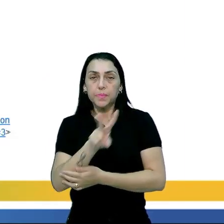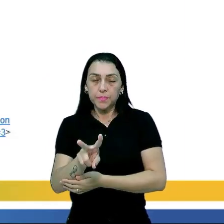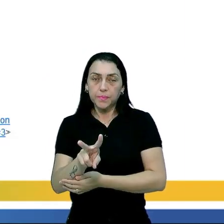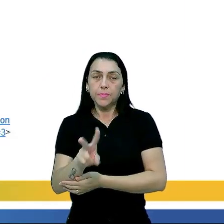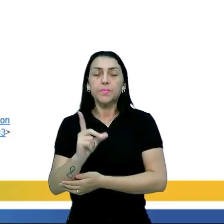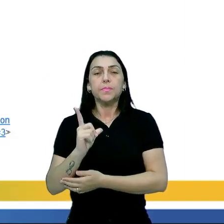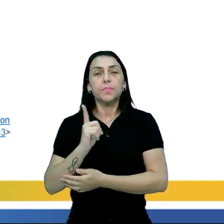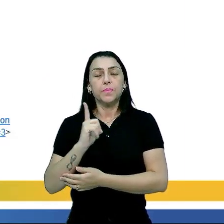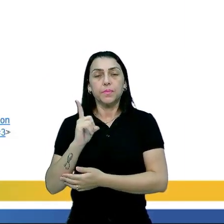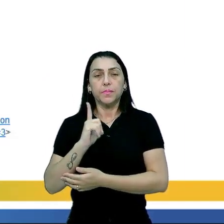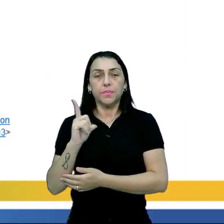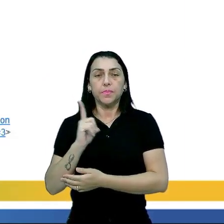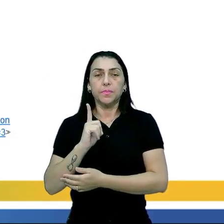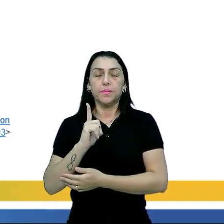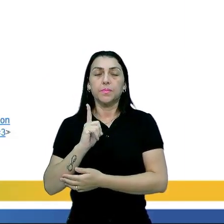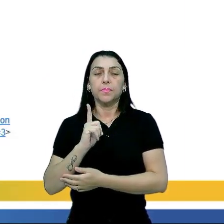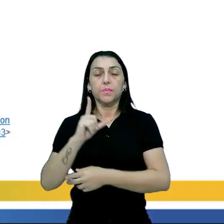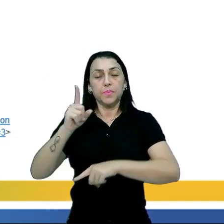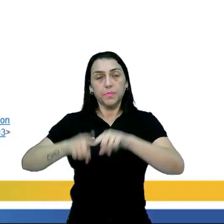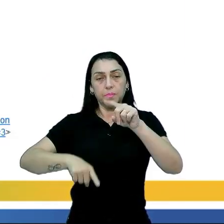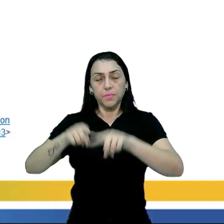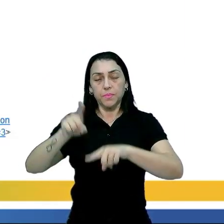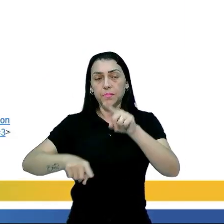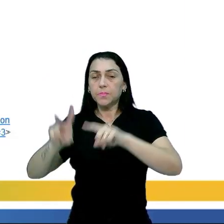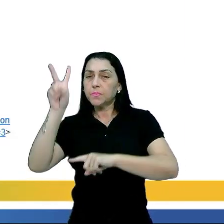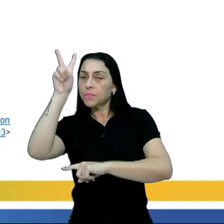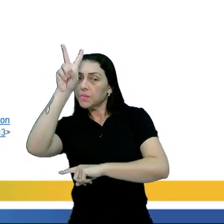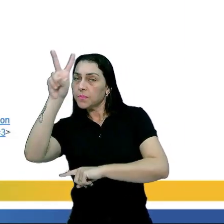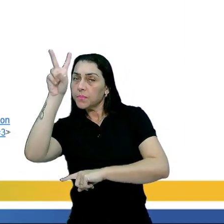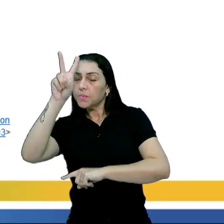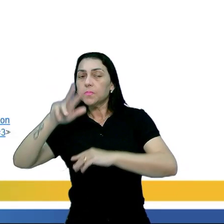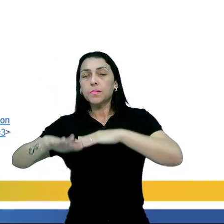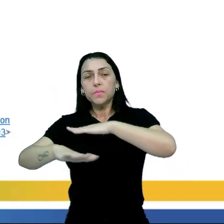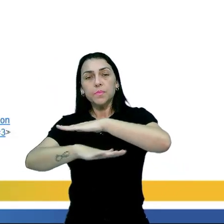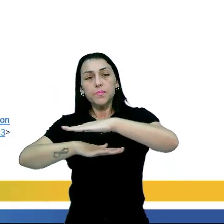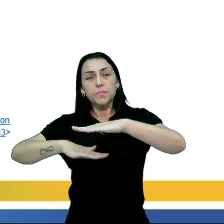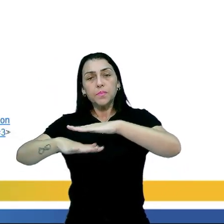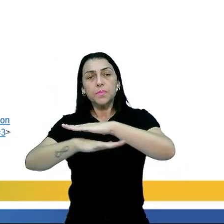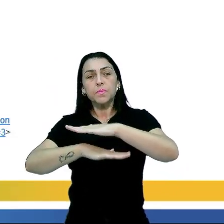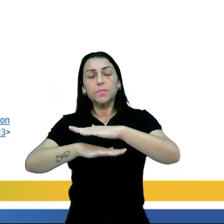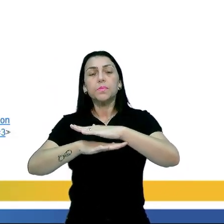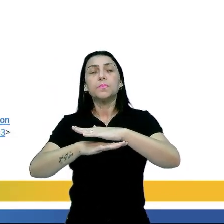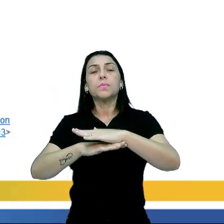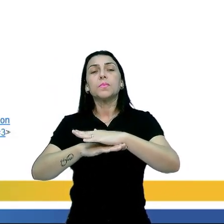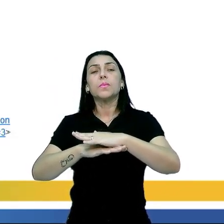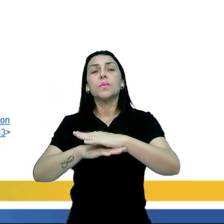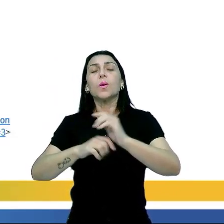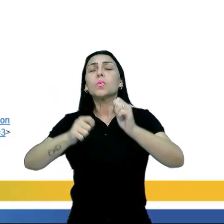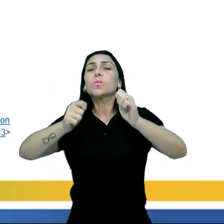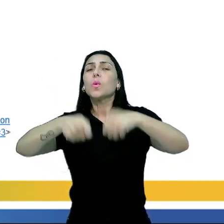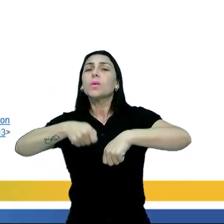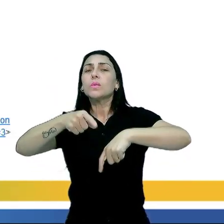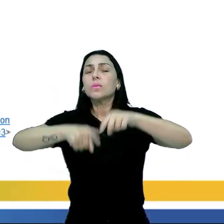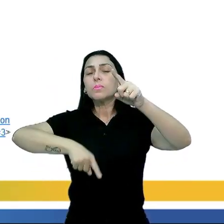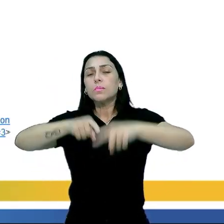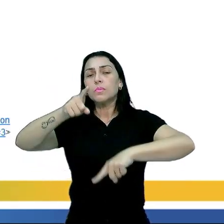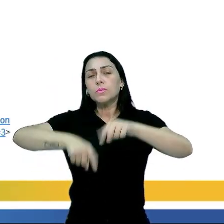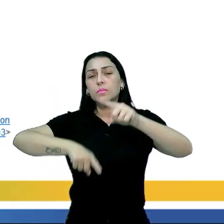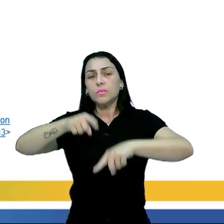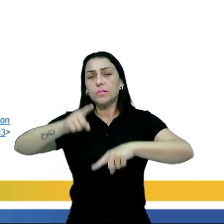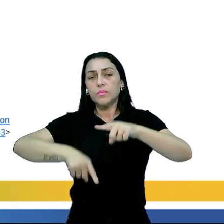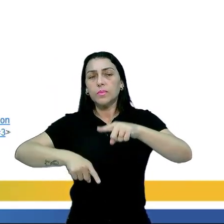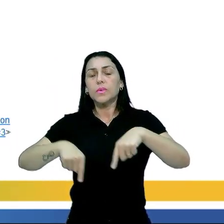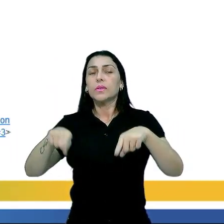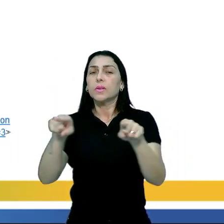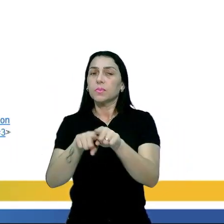visualizando, nós temos aí, materialismo histórico, e bem abaixo tem um esqueminha, condições materiais,